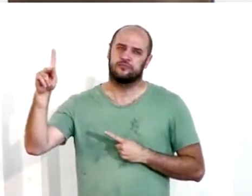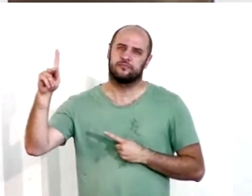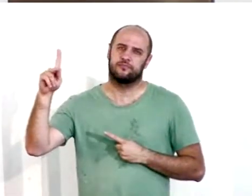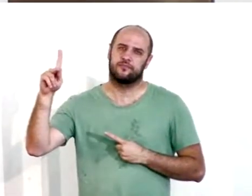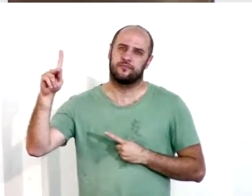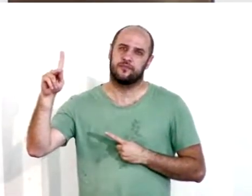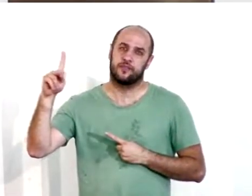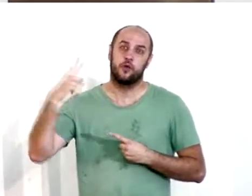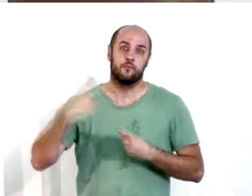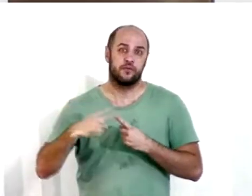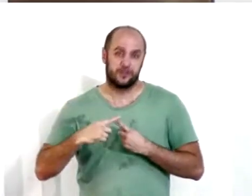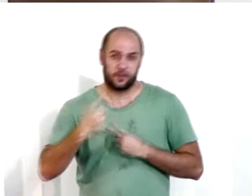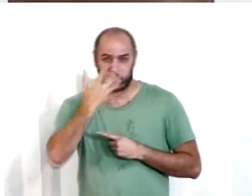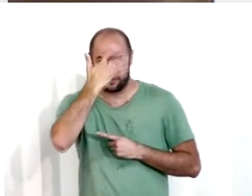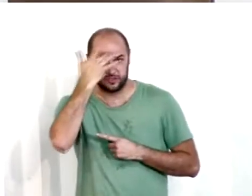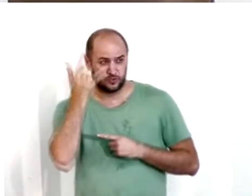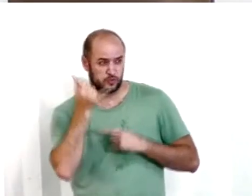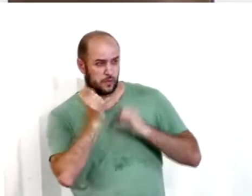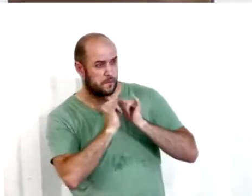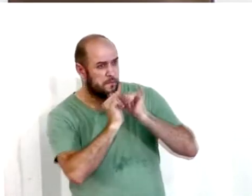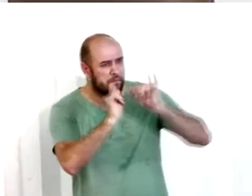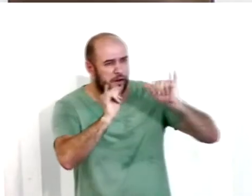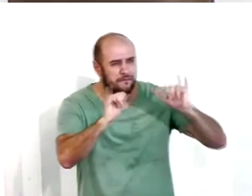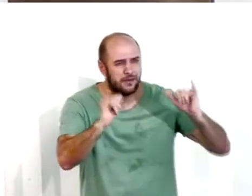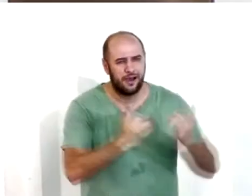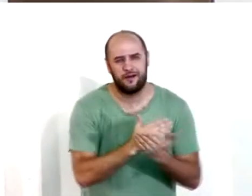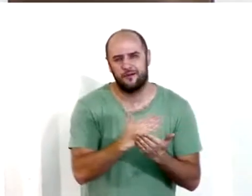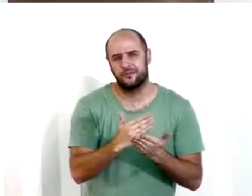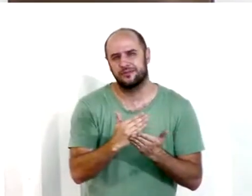alguém falou desse Evangelho,